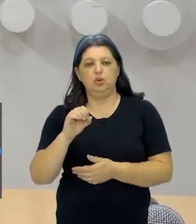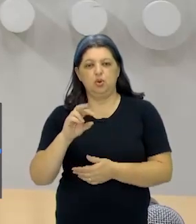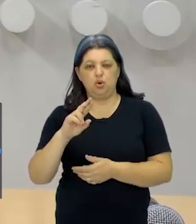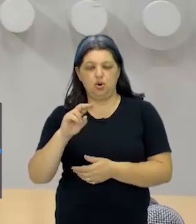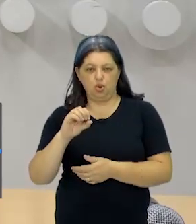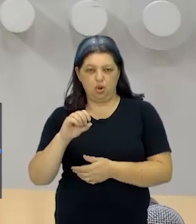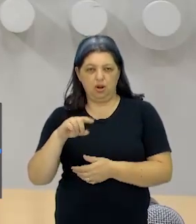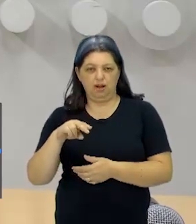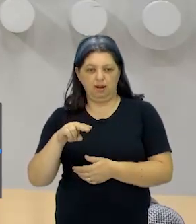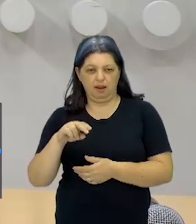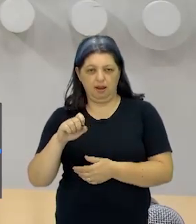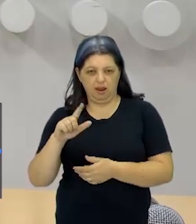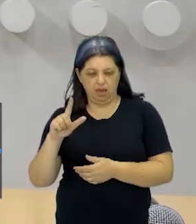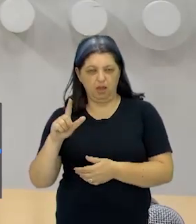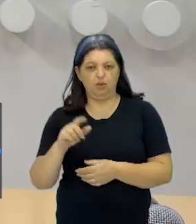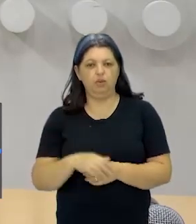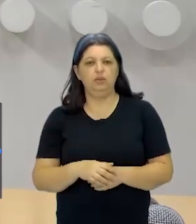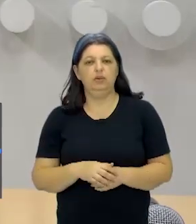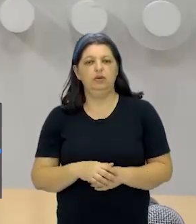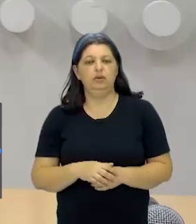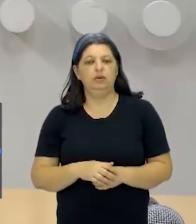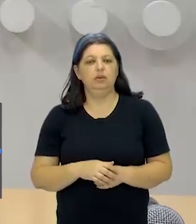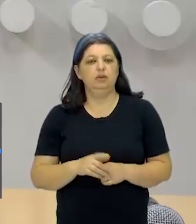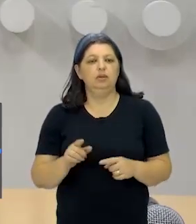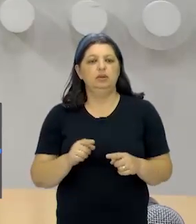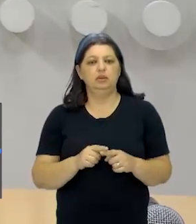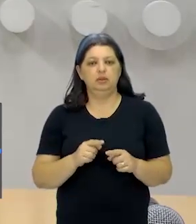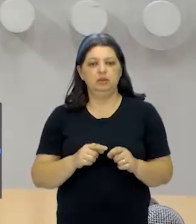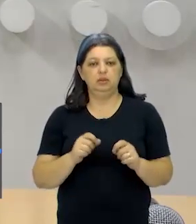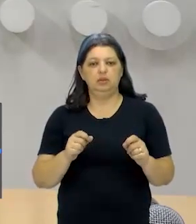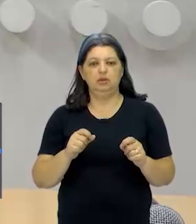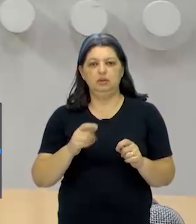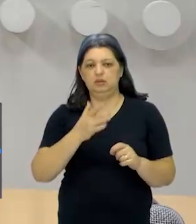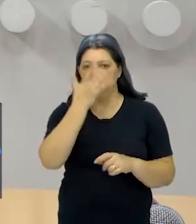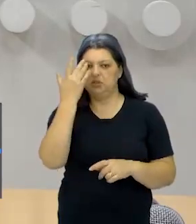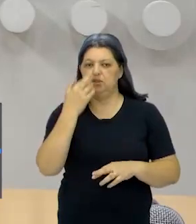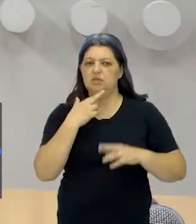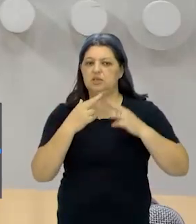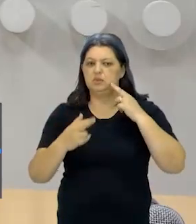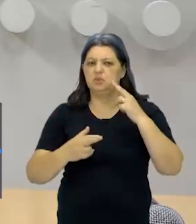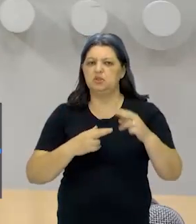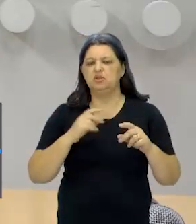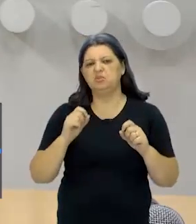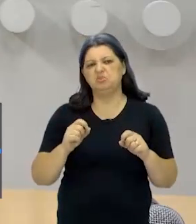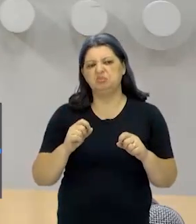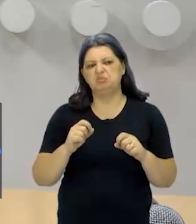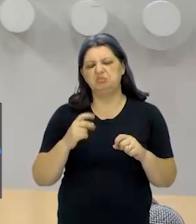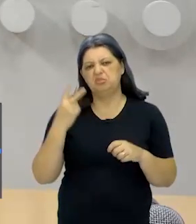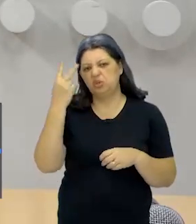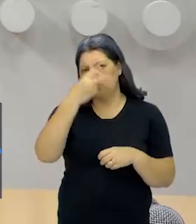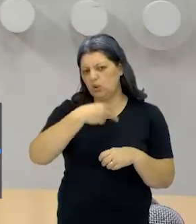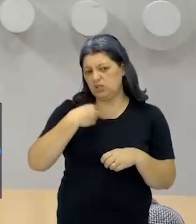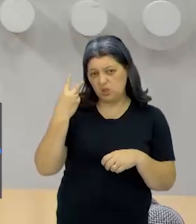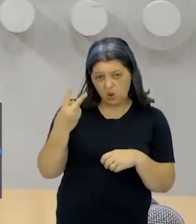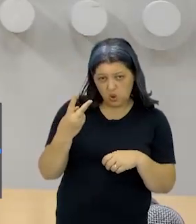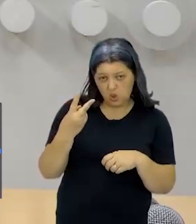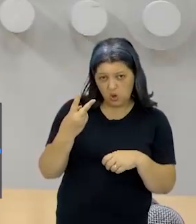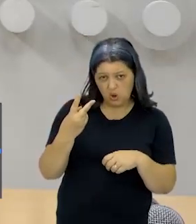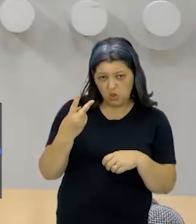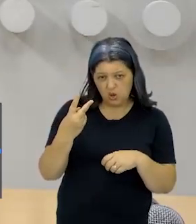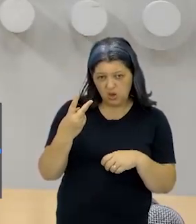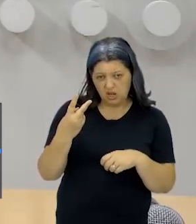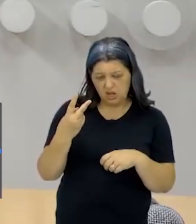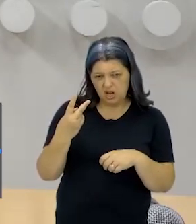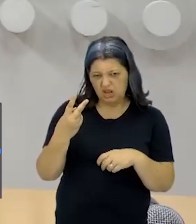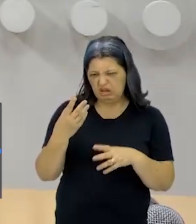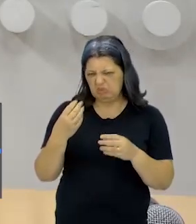de Taubaté. E o pessoal respondendo aqui, umas 2 horas, muito